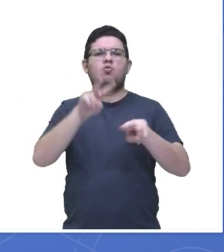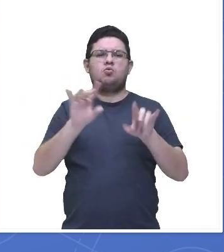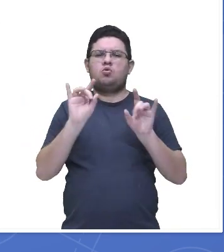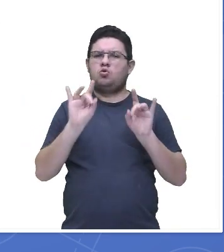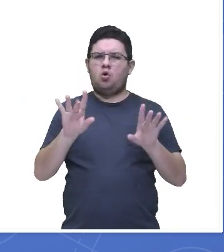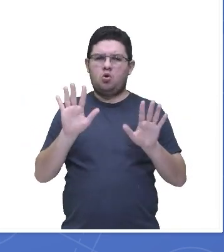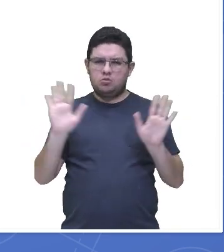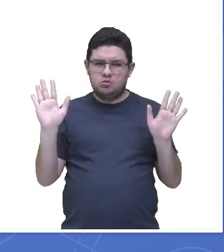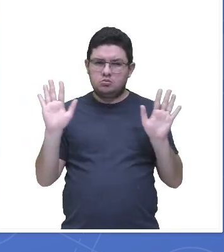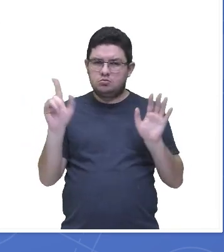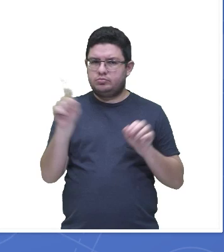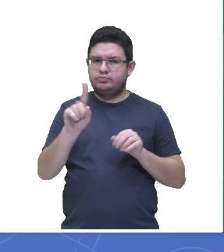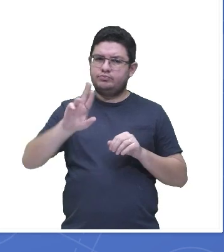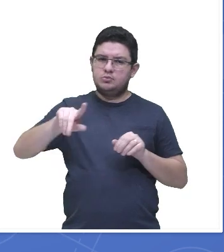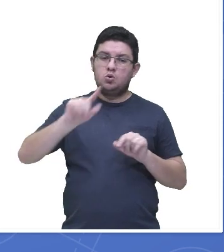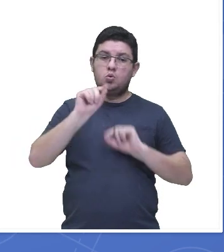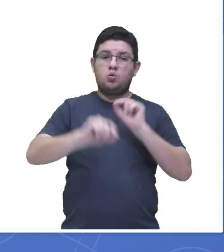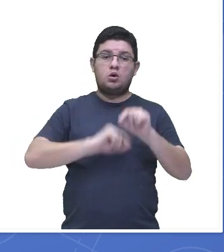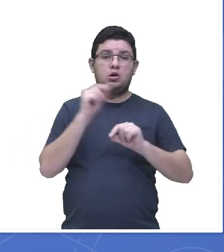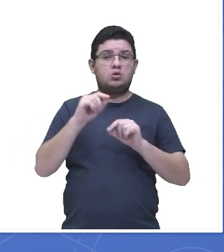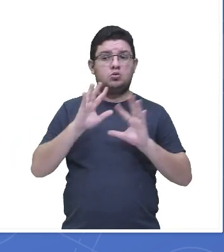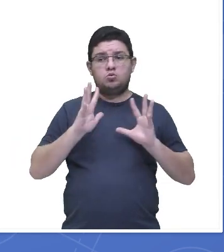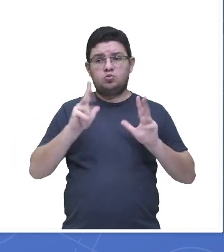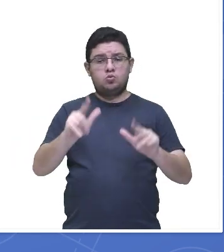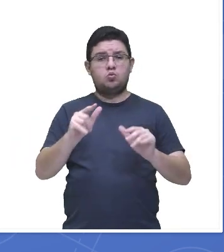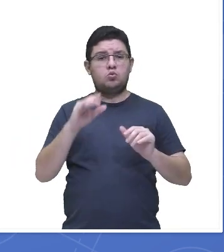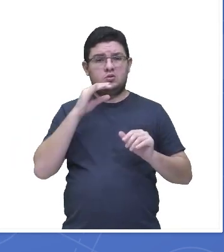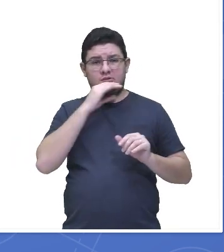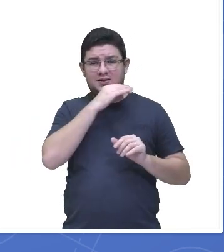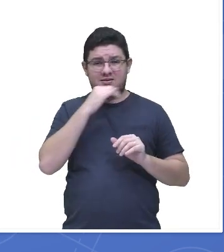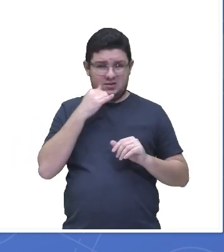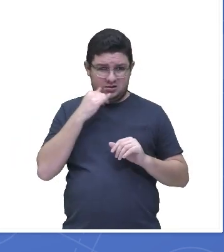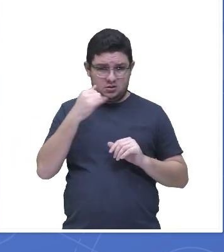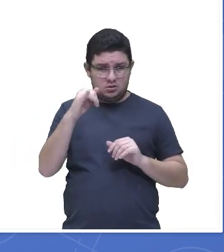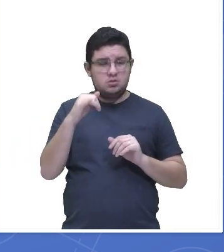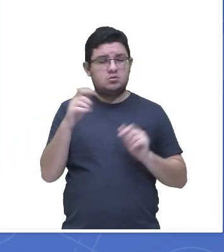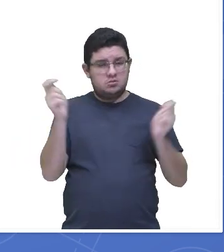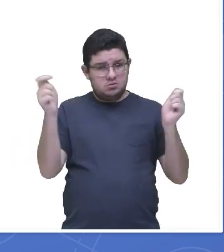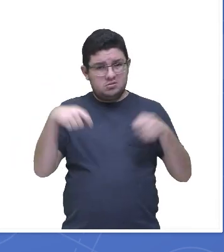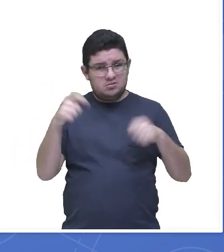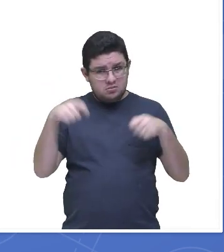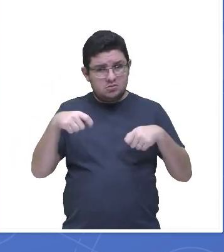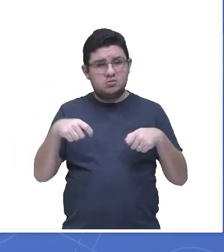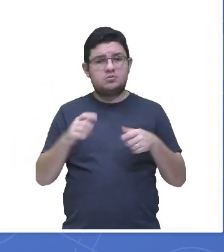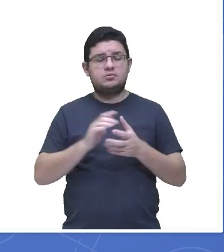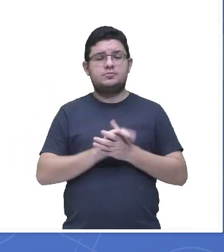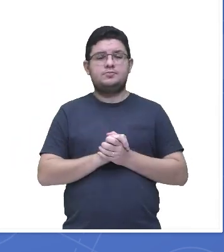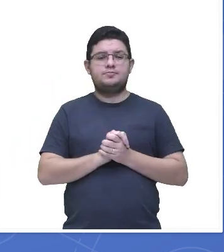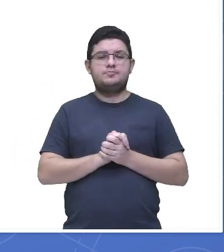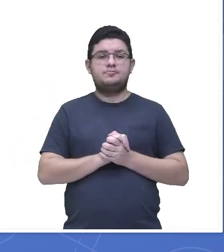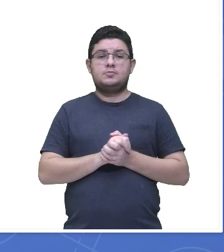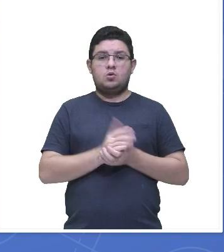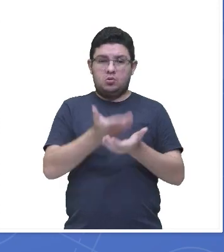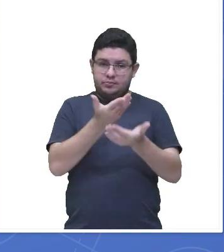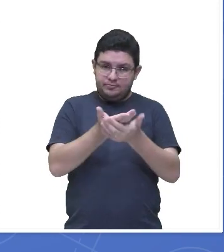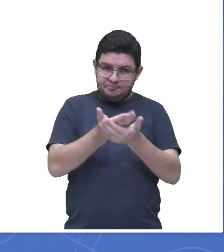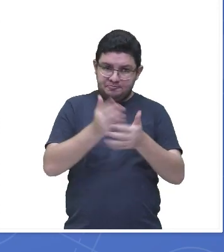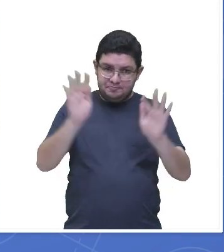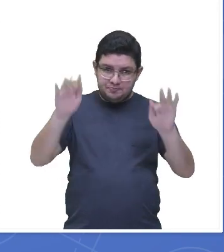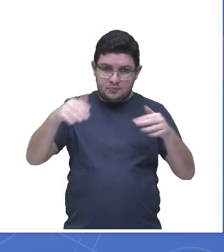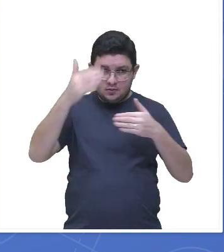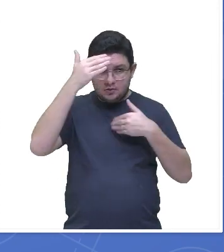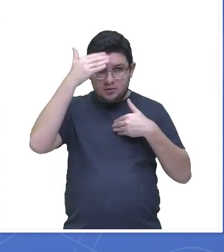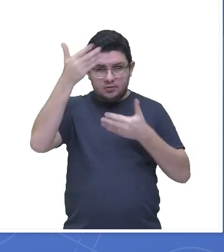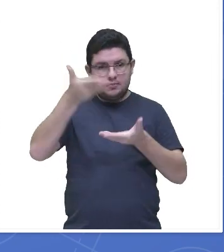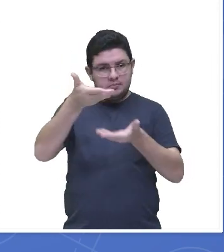do espectro eletromagnético pode transferir energia por irradiação. Então é isso, pessoal. Eu agradeço a participação de todos.